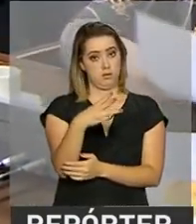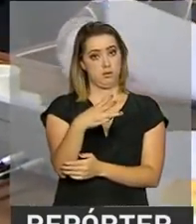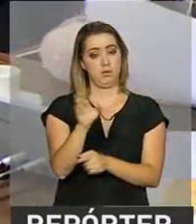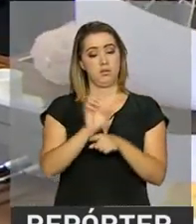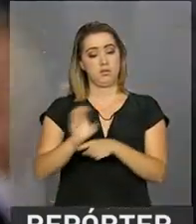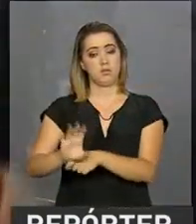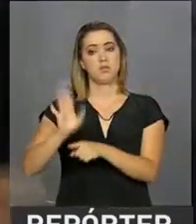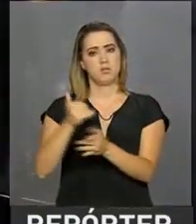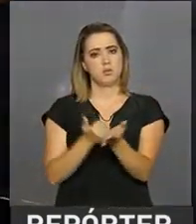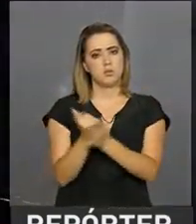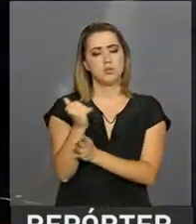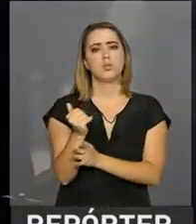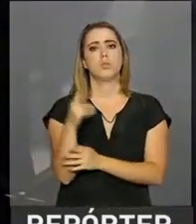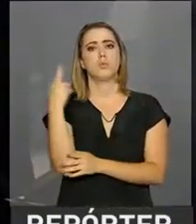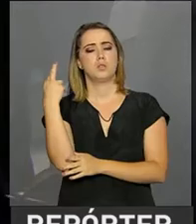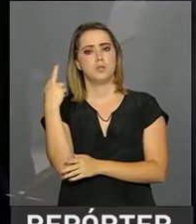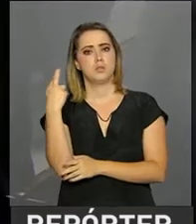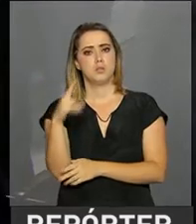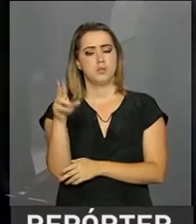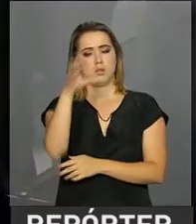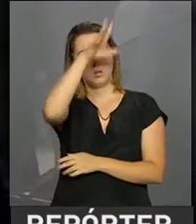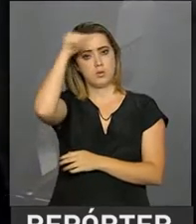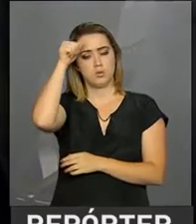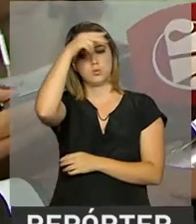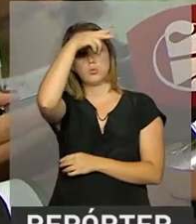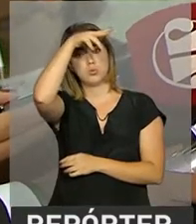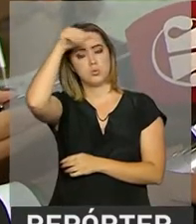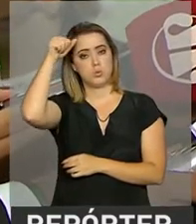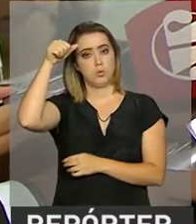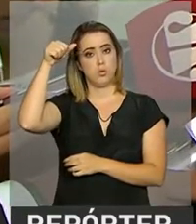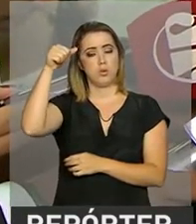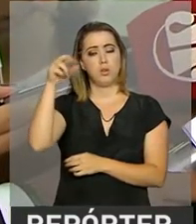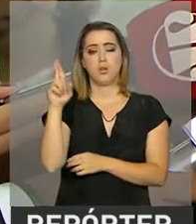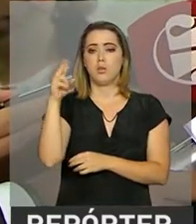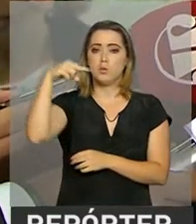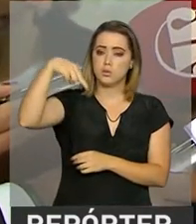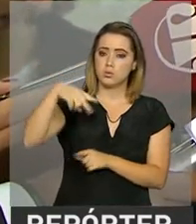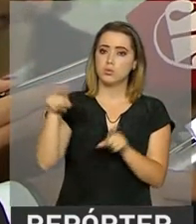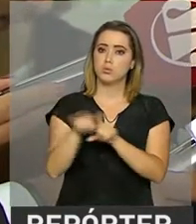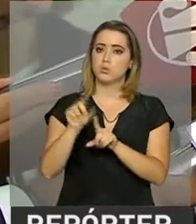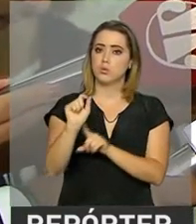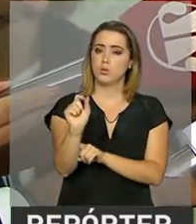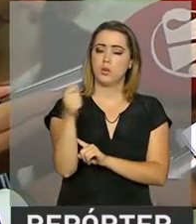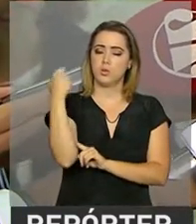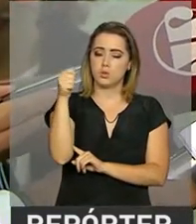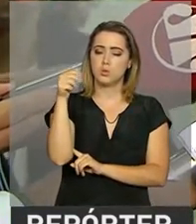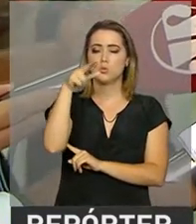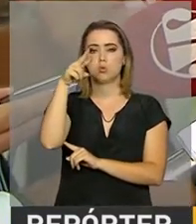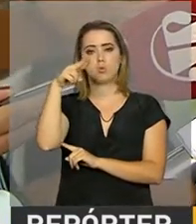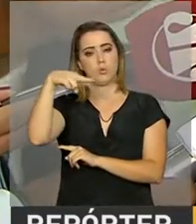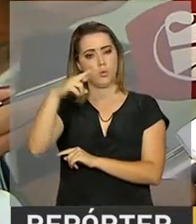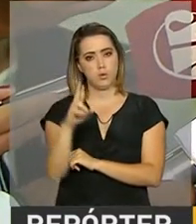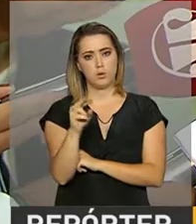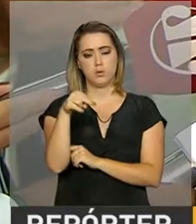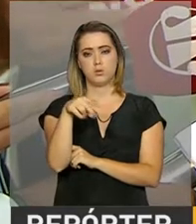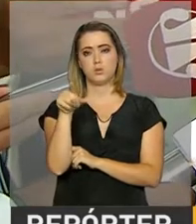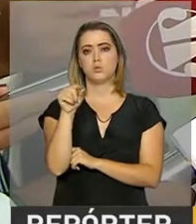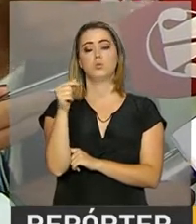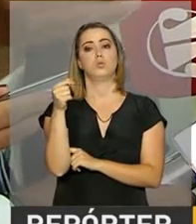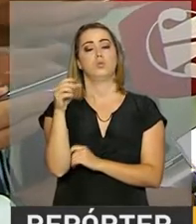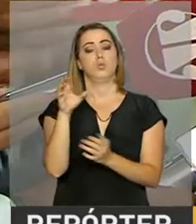Rio Grande do Sul, Rio Grande do Norte e Sergipe. Hoje nós damos um passo importantíssimo já para